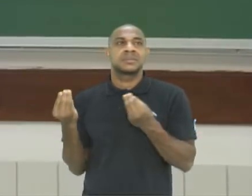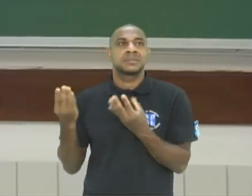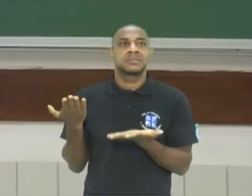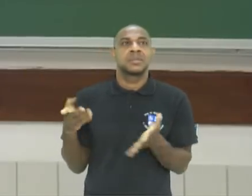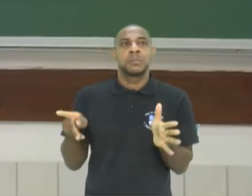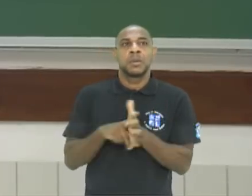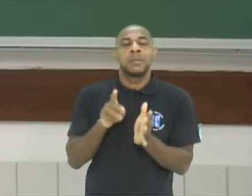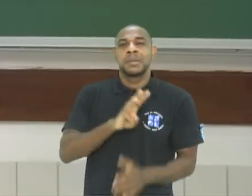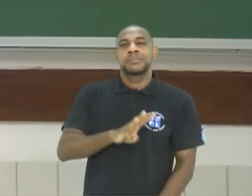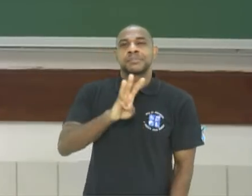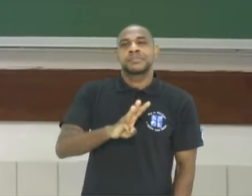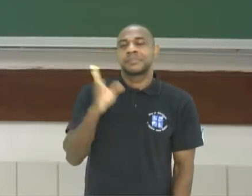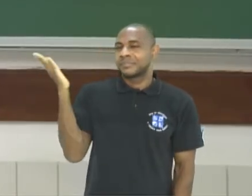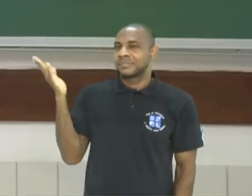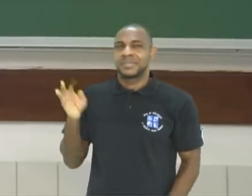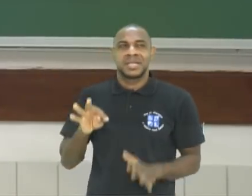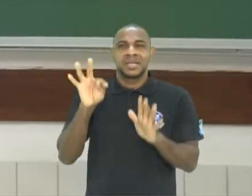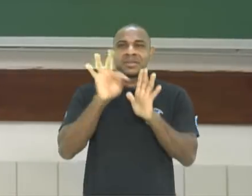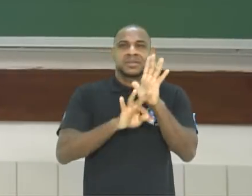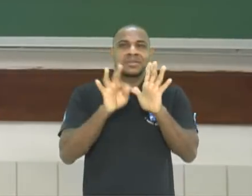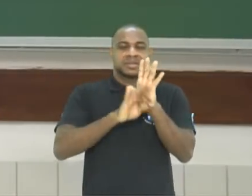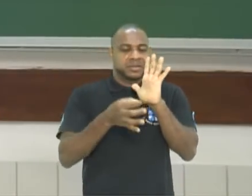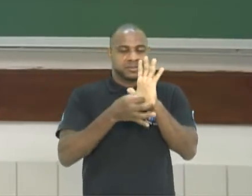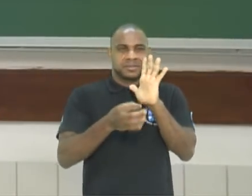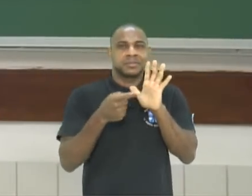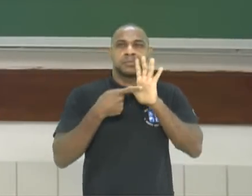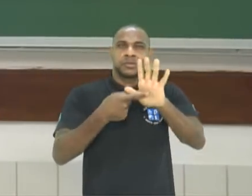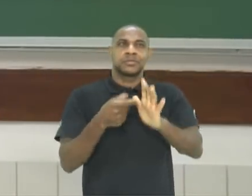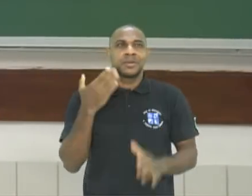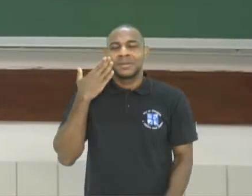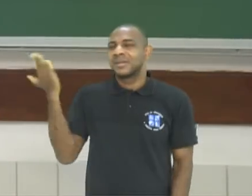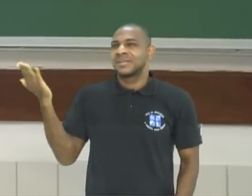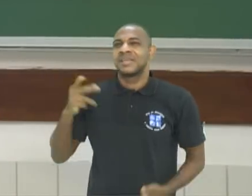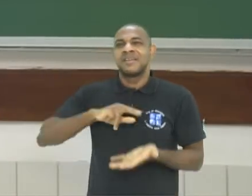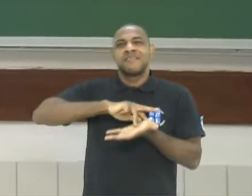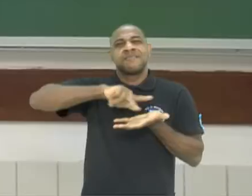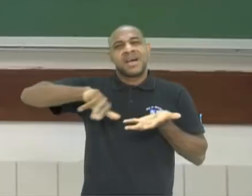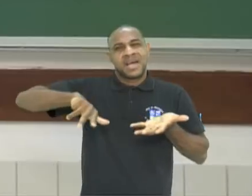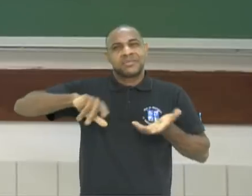observatoriodaImprensa.com.br. É um jornal ali que traz várias notícias, tem tantos